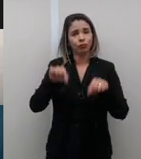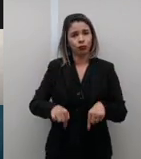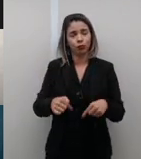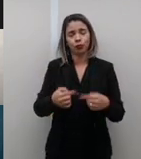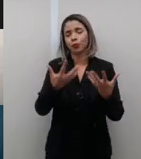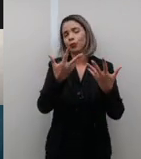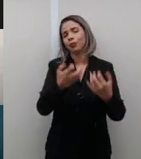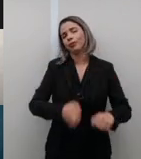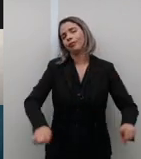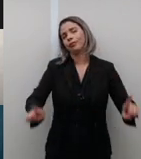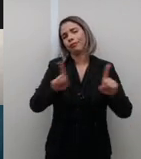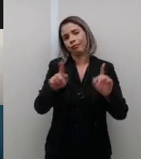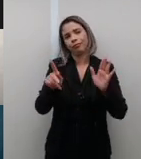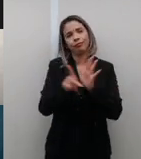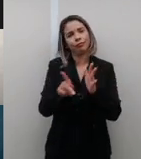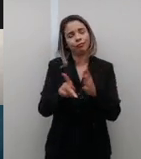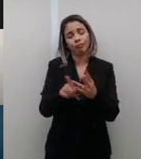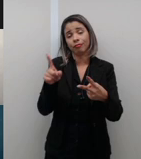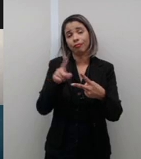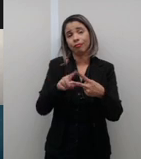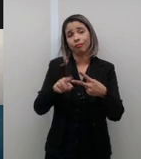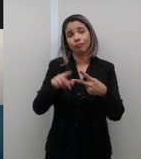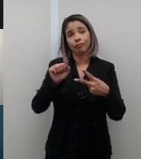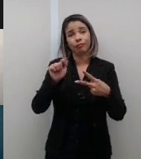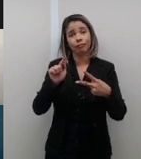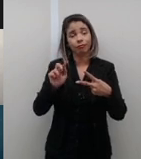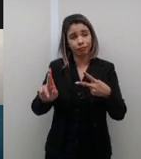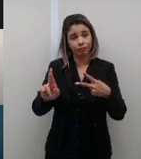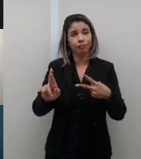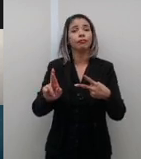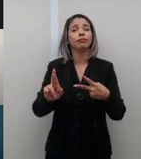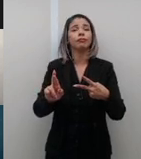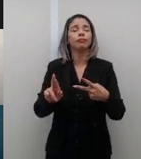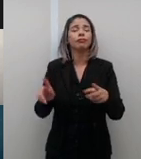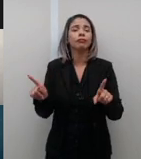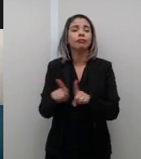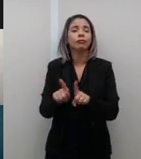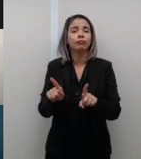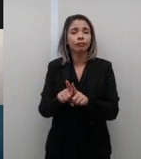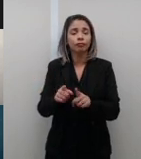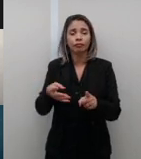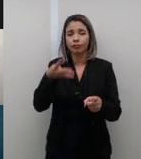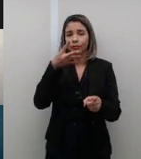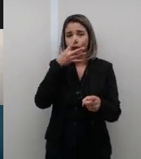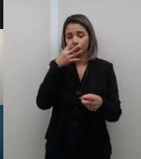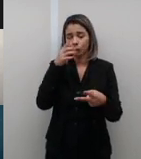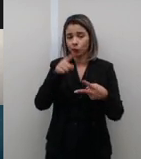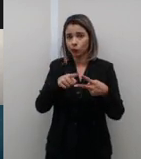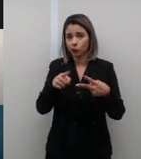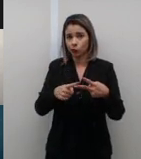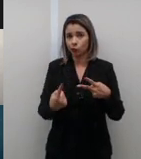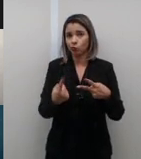a ambos os agravos e trouxe a apreciação de ambos num único acordo.